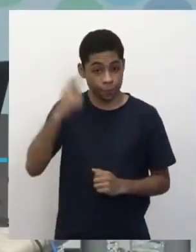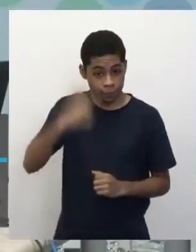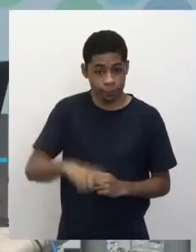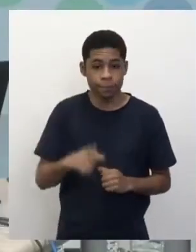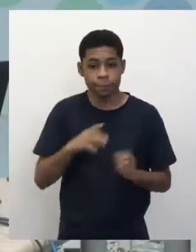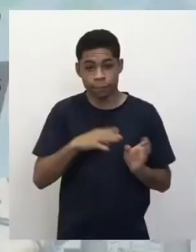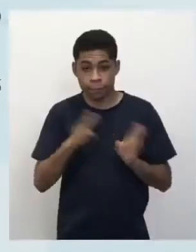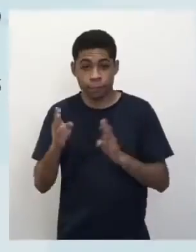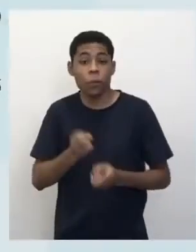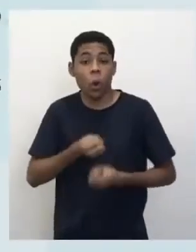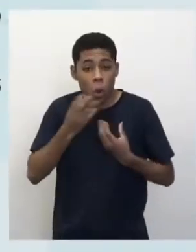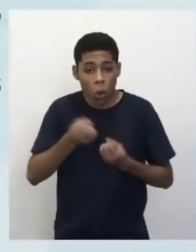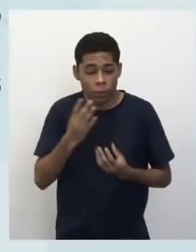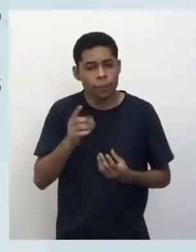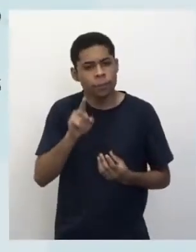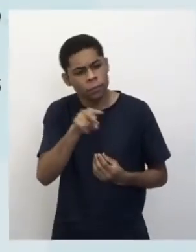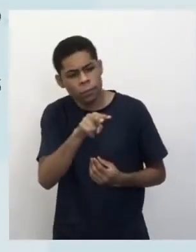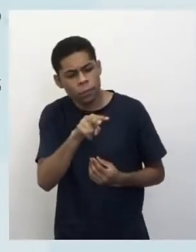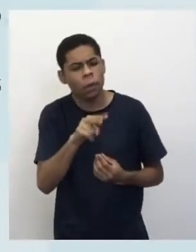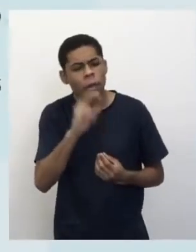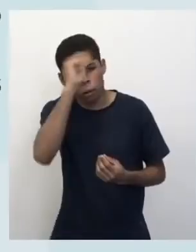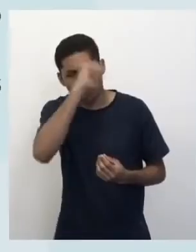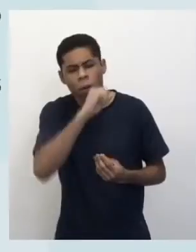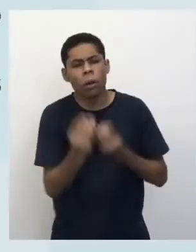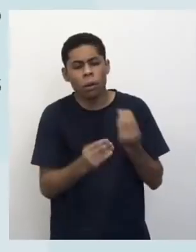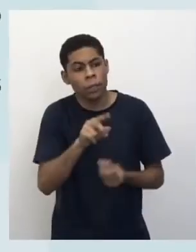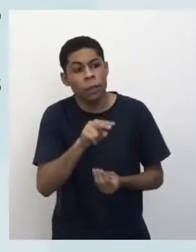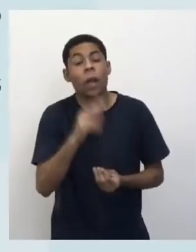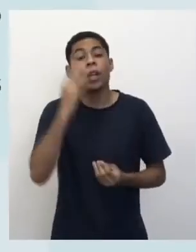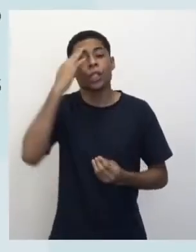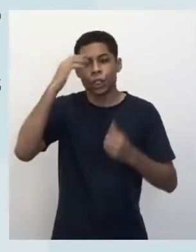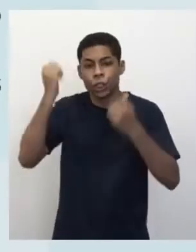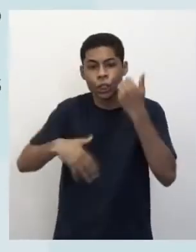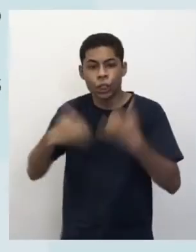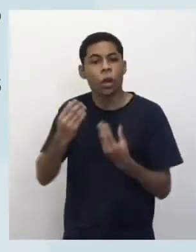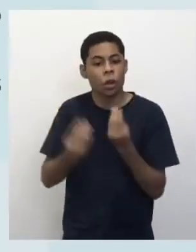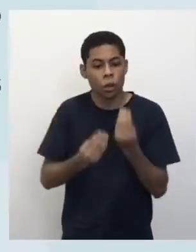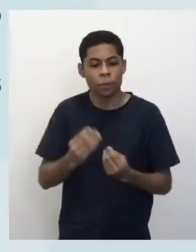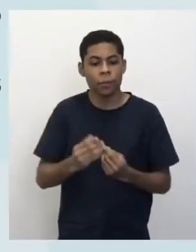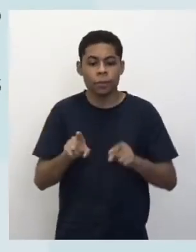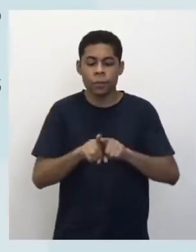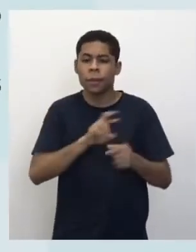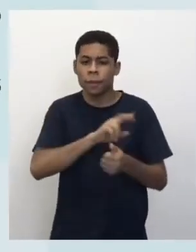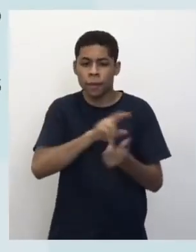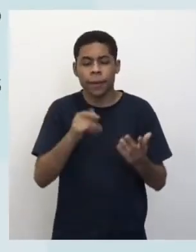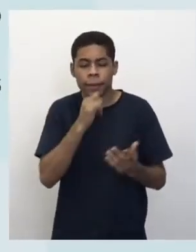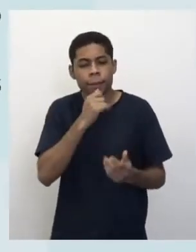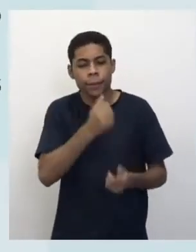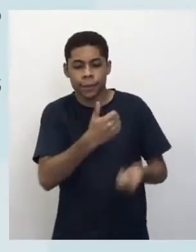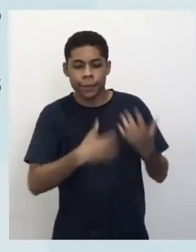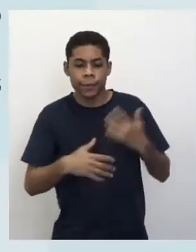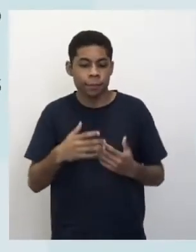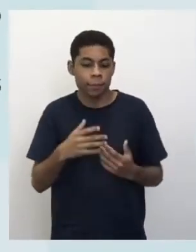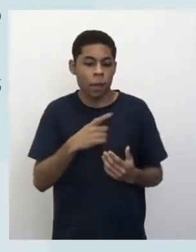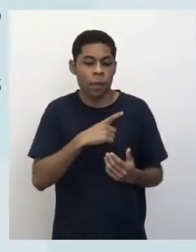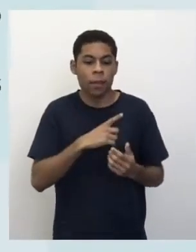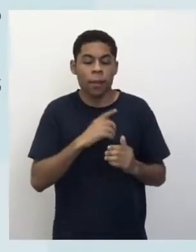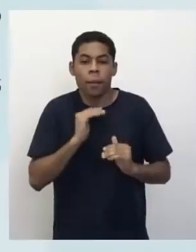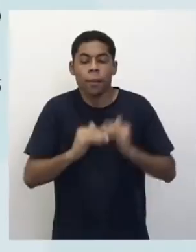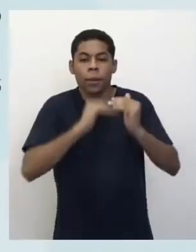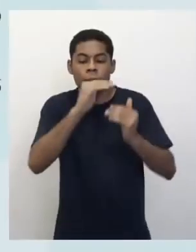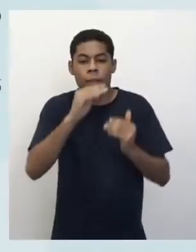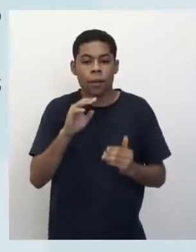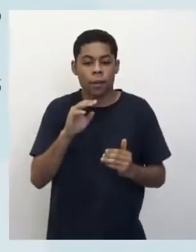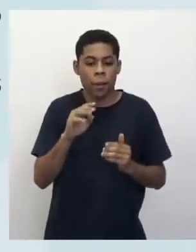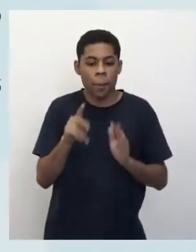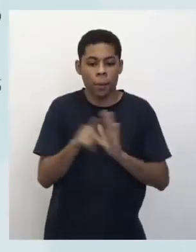conto, interpretar um conto, explorar os elementos da narrativa, bem como a coesão e a progressão temática